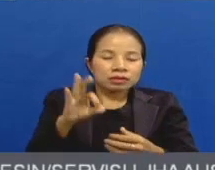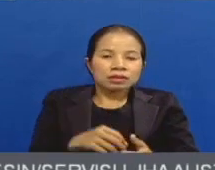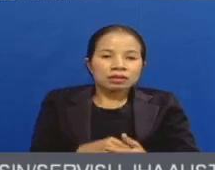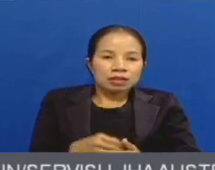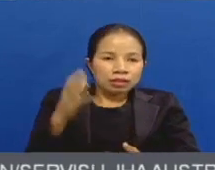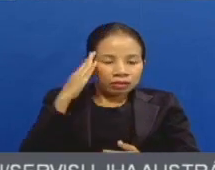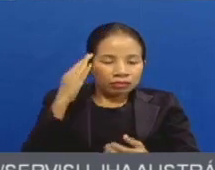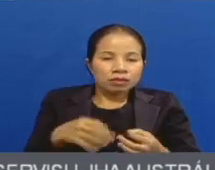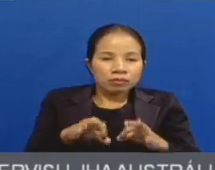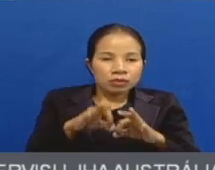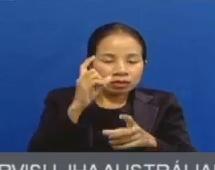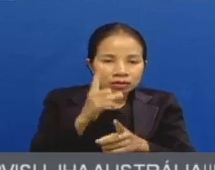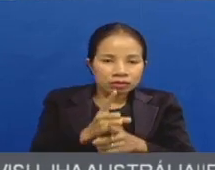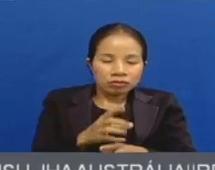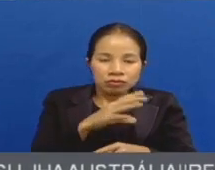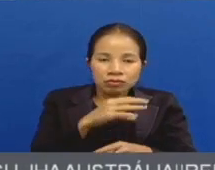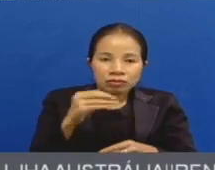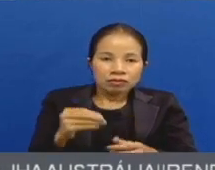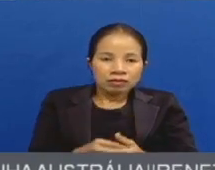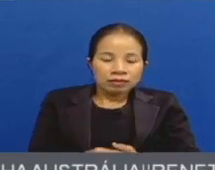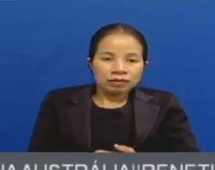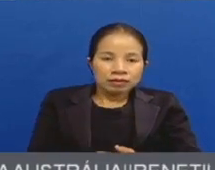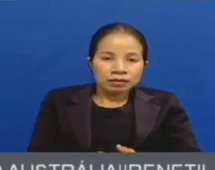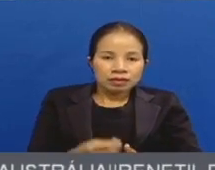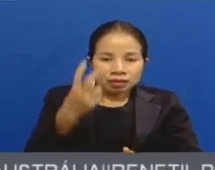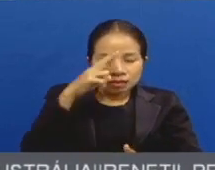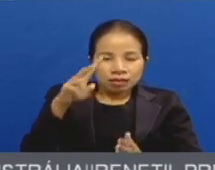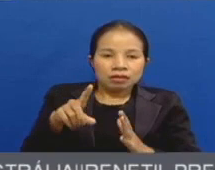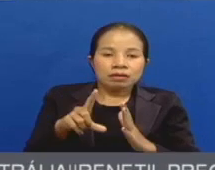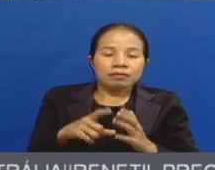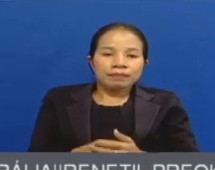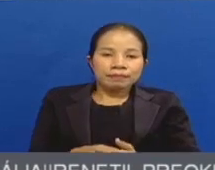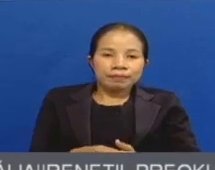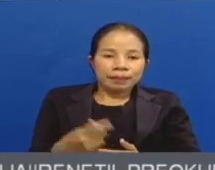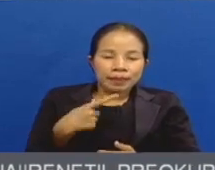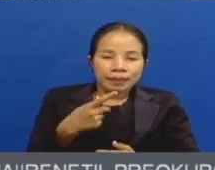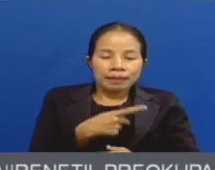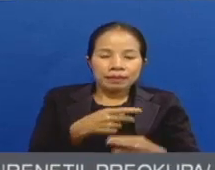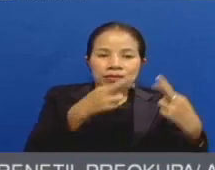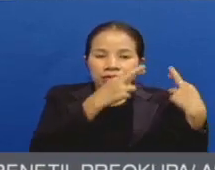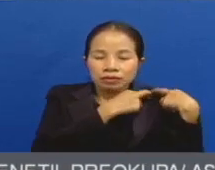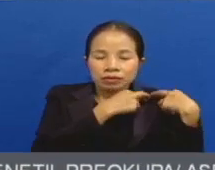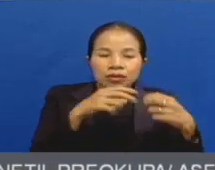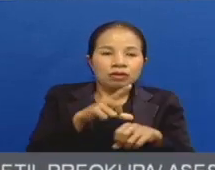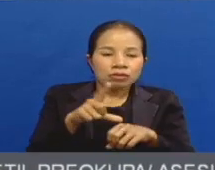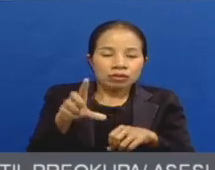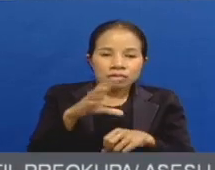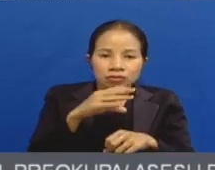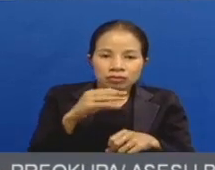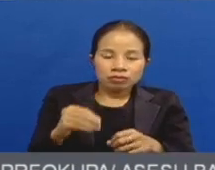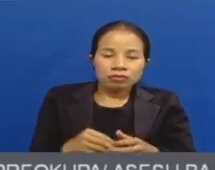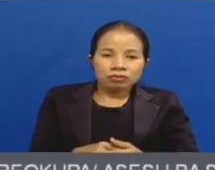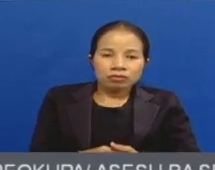não ainda é importante teves, nomos itareca a legislação sira baia poder local, nomos